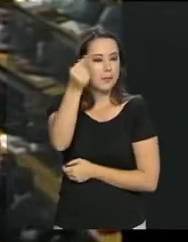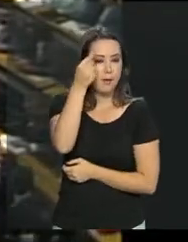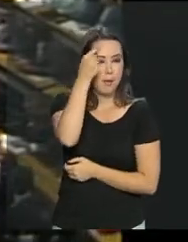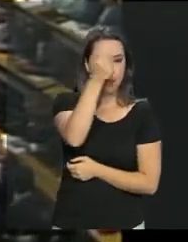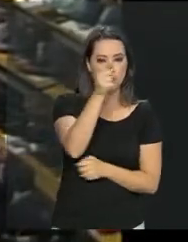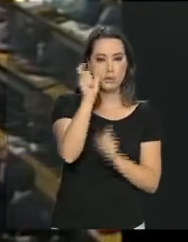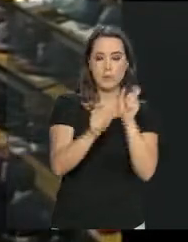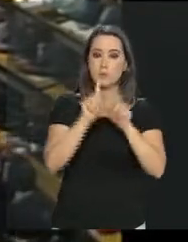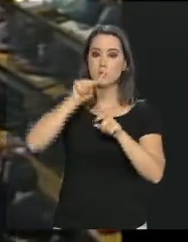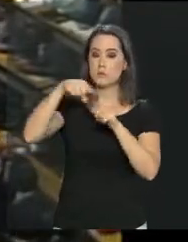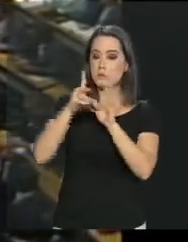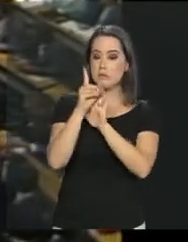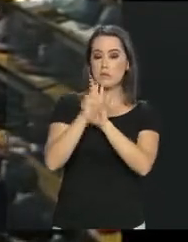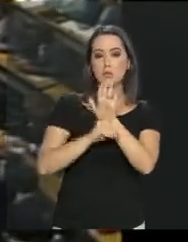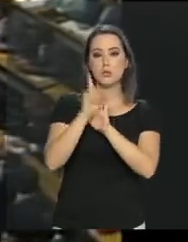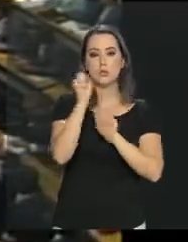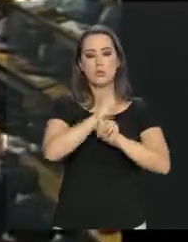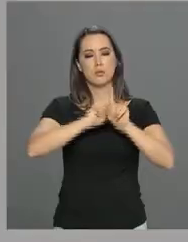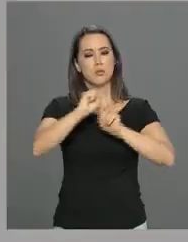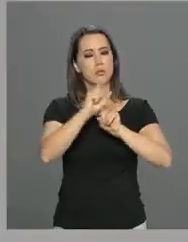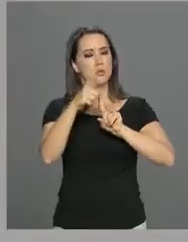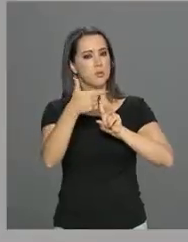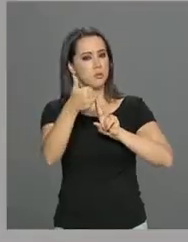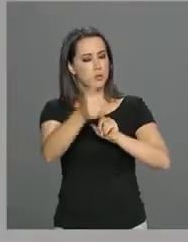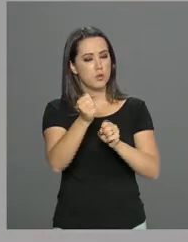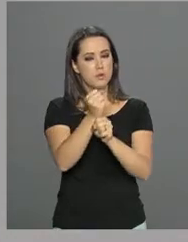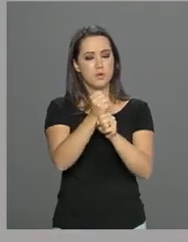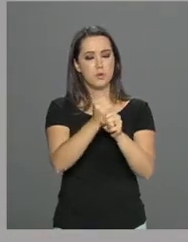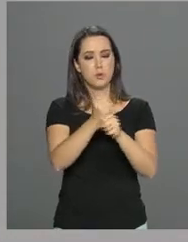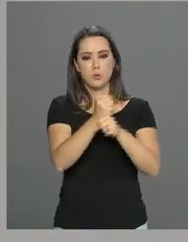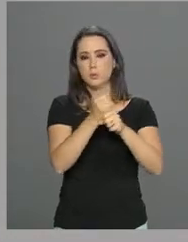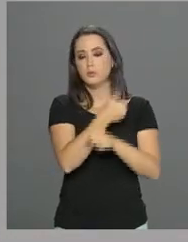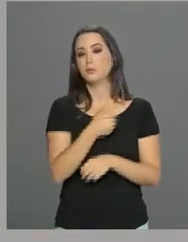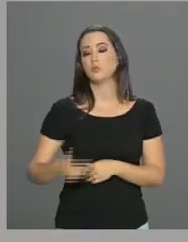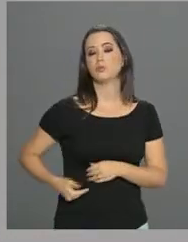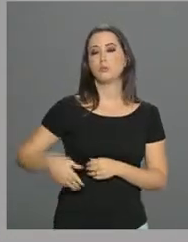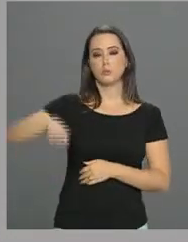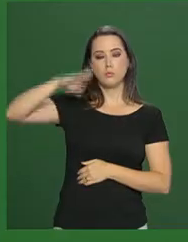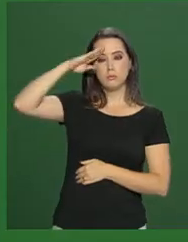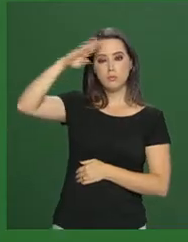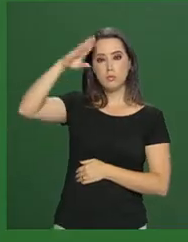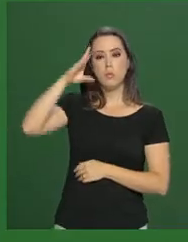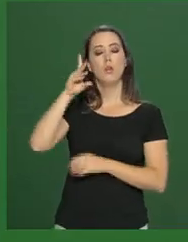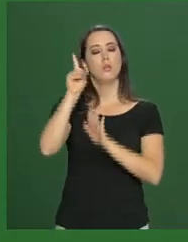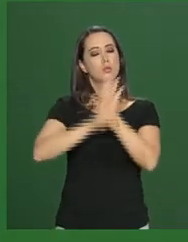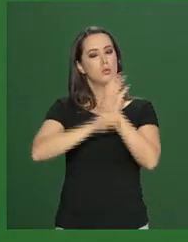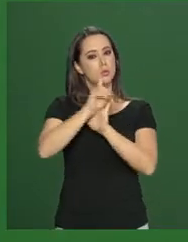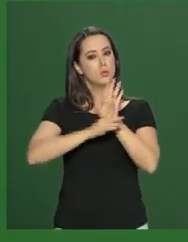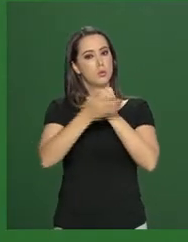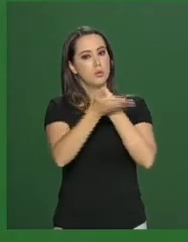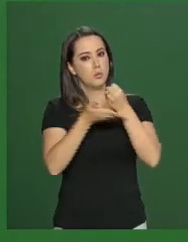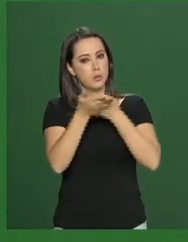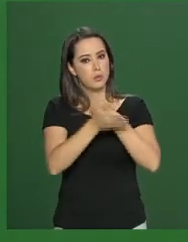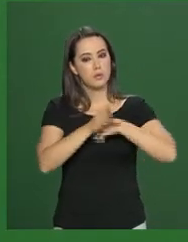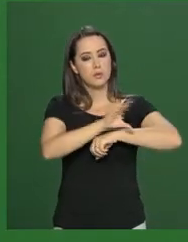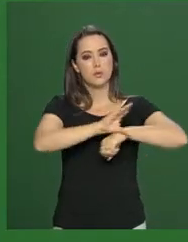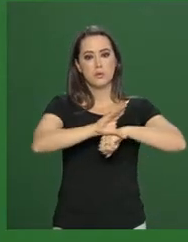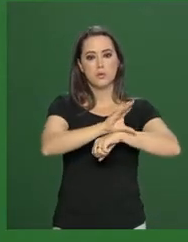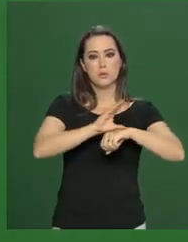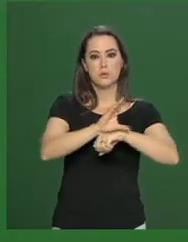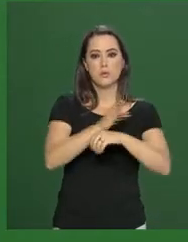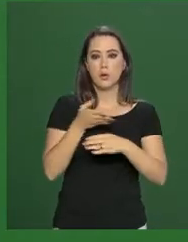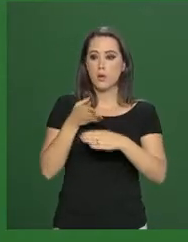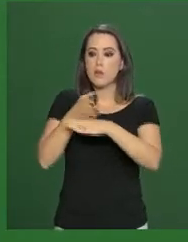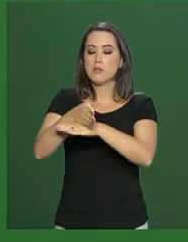depois de 21 anos de governo militar e entre os direitos fundamentais garantidos pela carta magna estão o